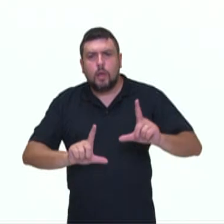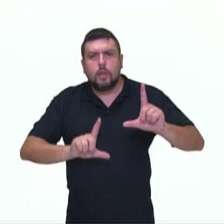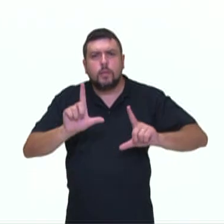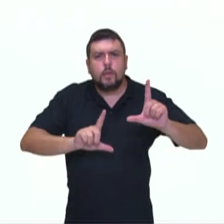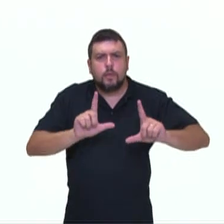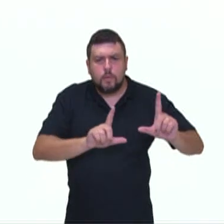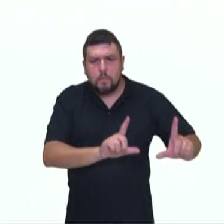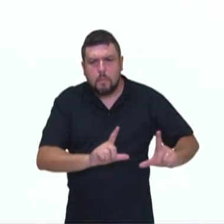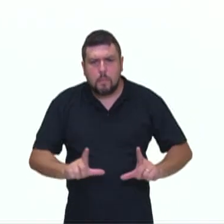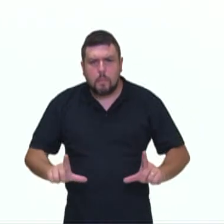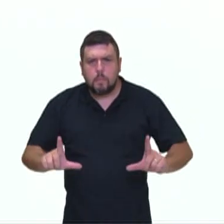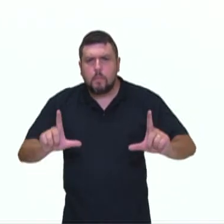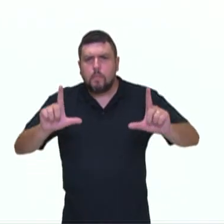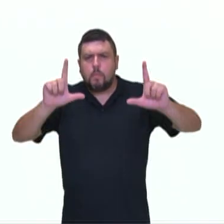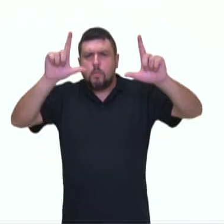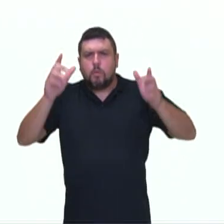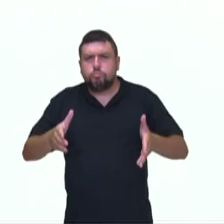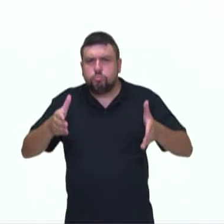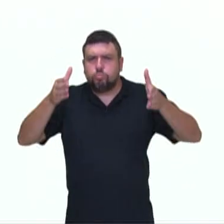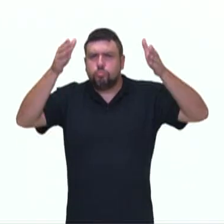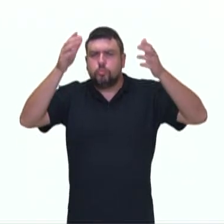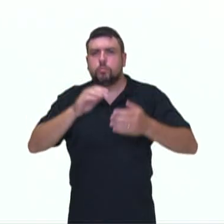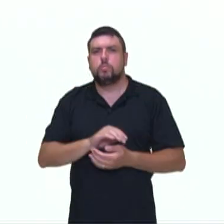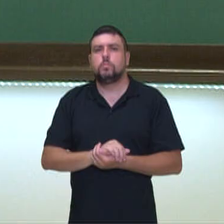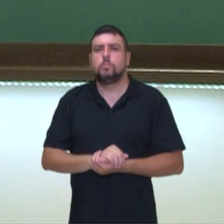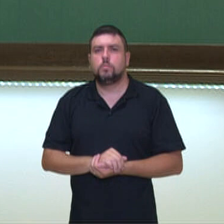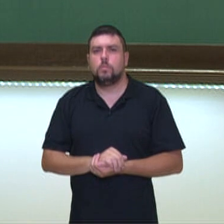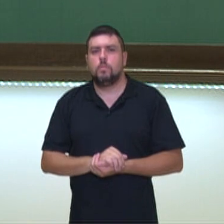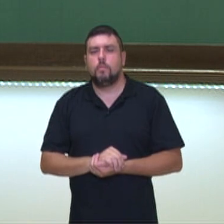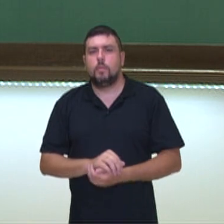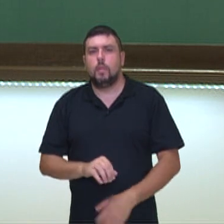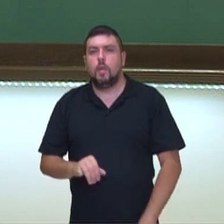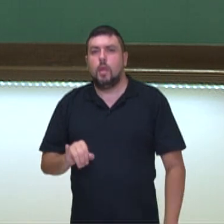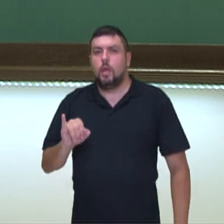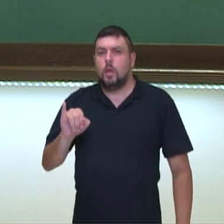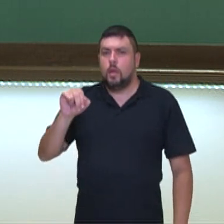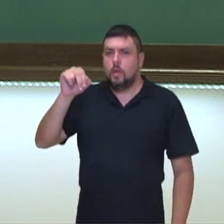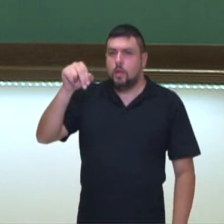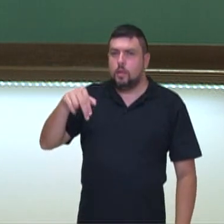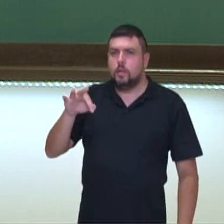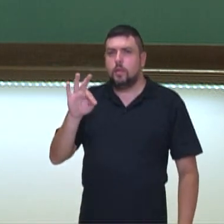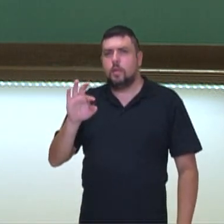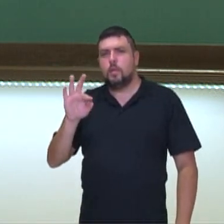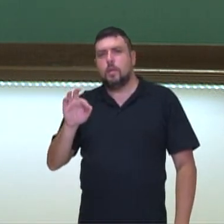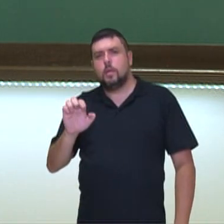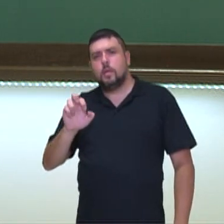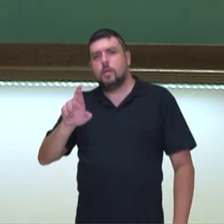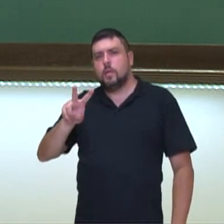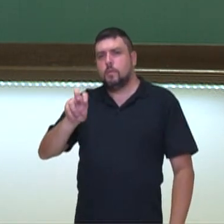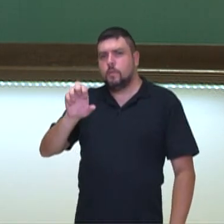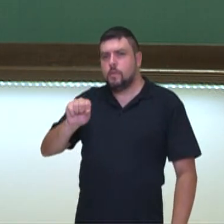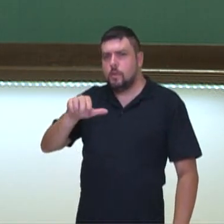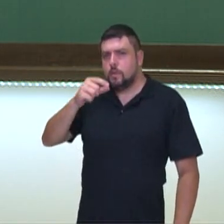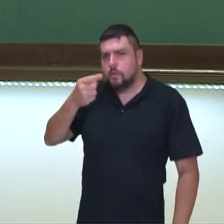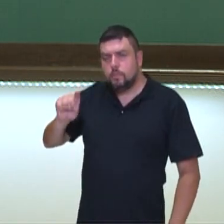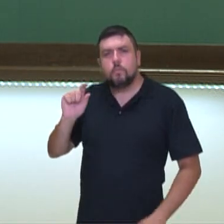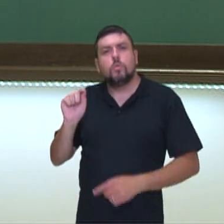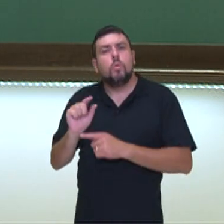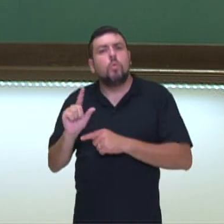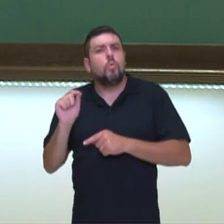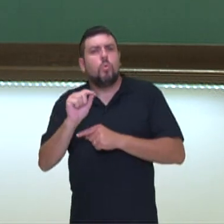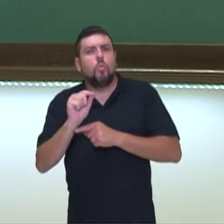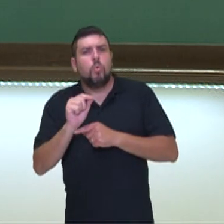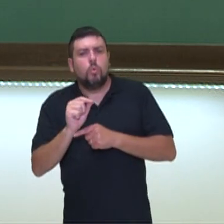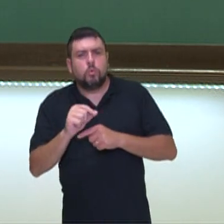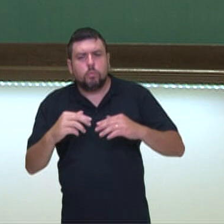e rádios e tudo mais. Já a intervenção artística é diferente da instalação porque ela é no ambiente externo, que interage com o